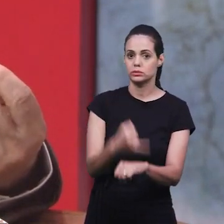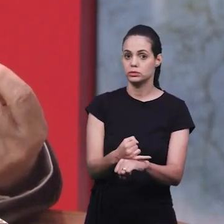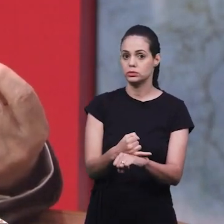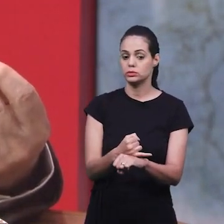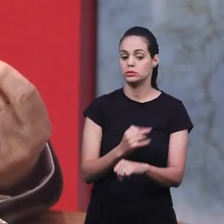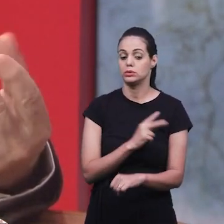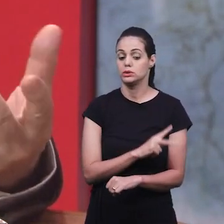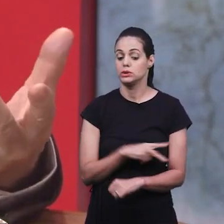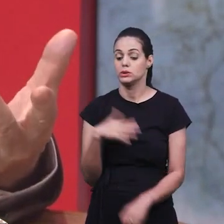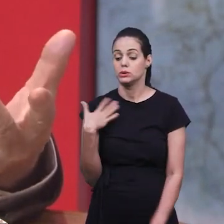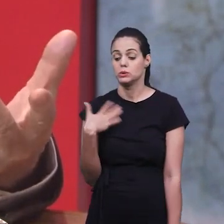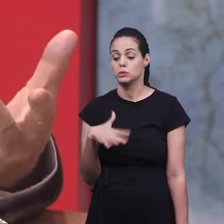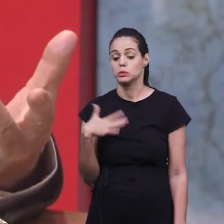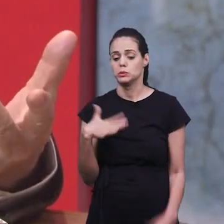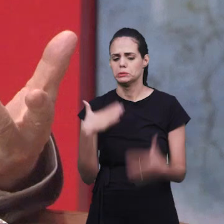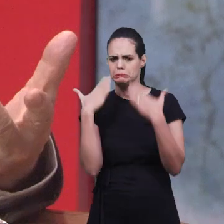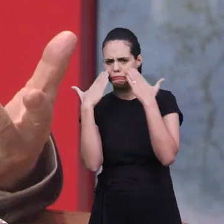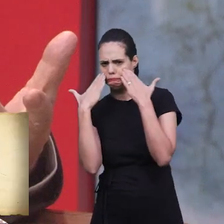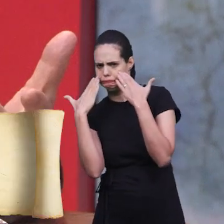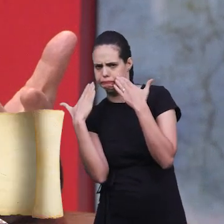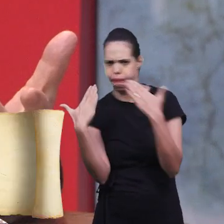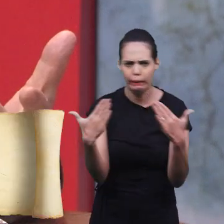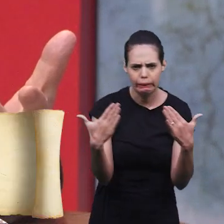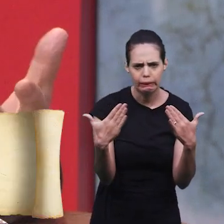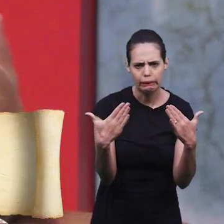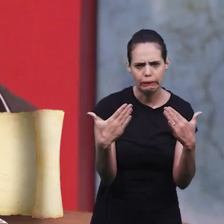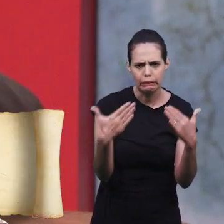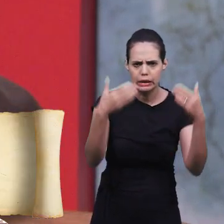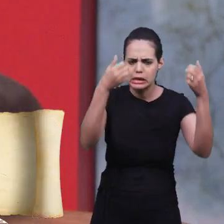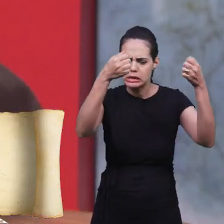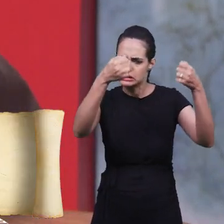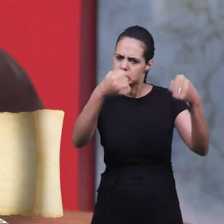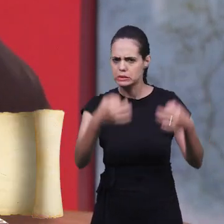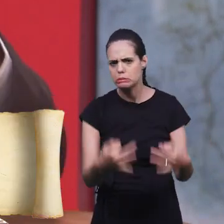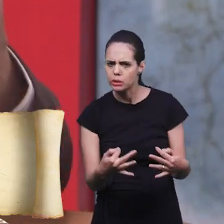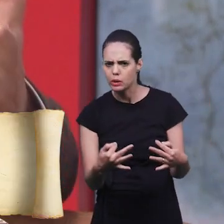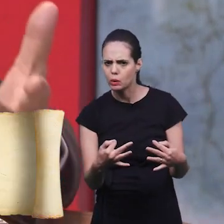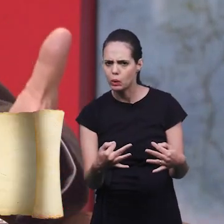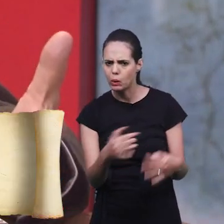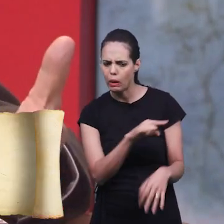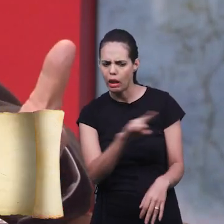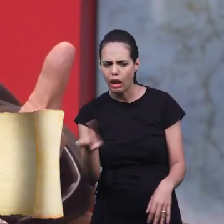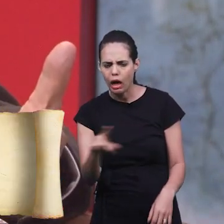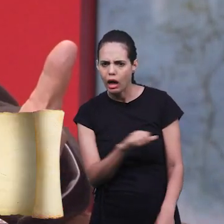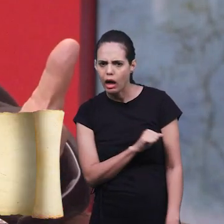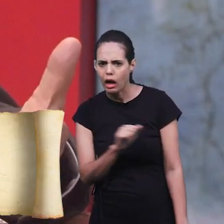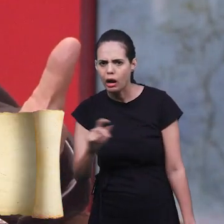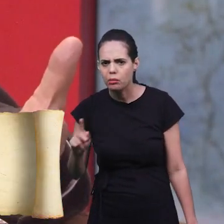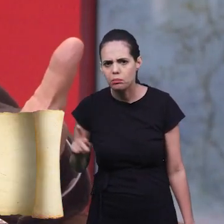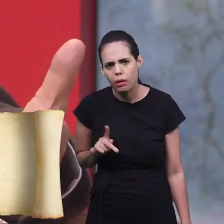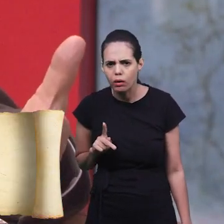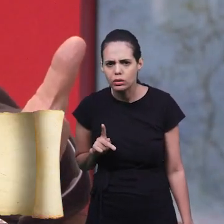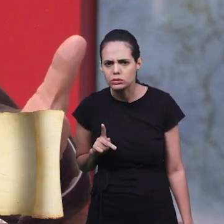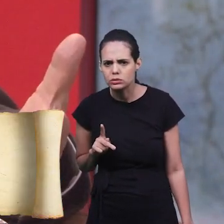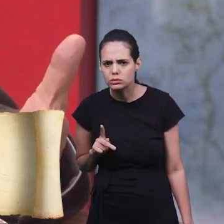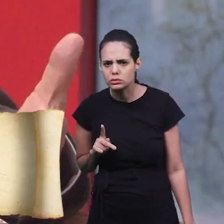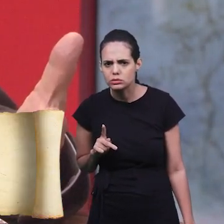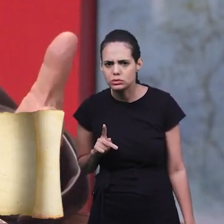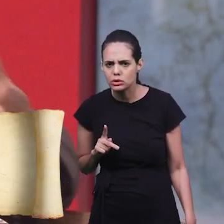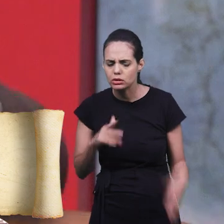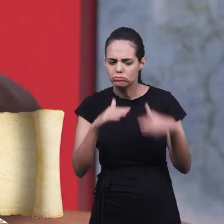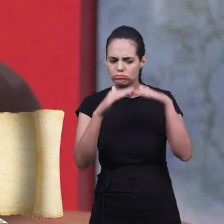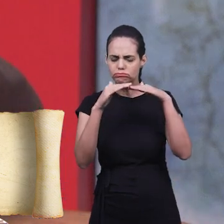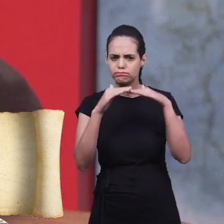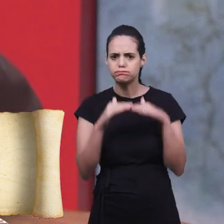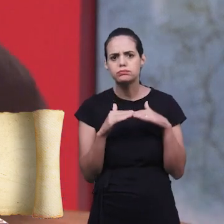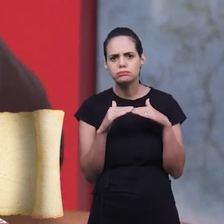ele expôs o Evangelho que ele recebeu, deu satisfação aos apóstolos